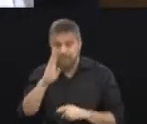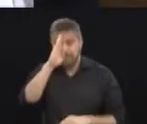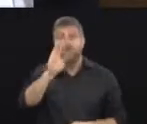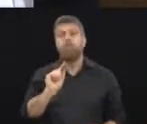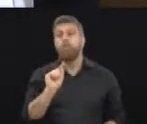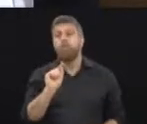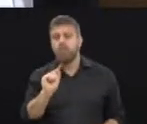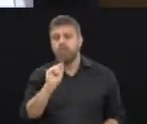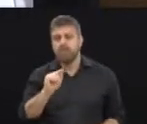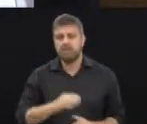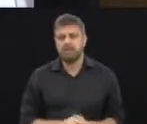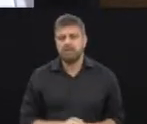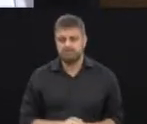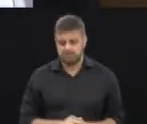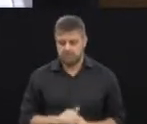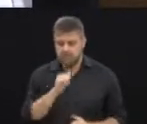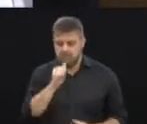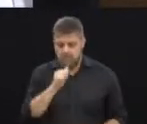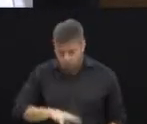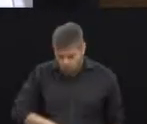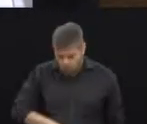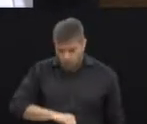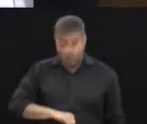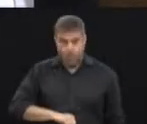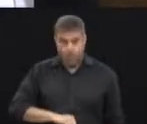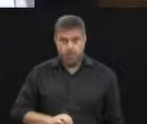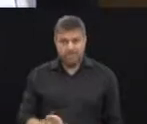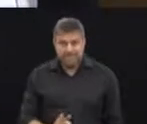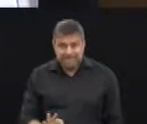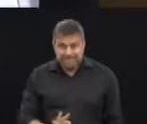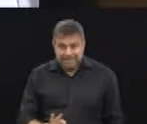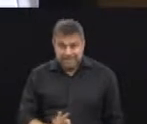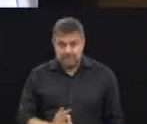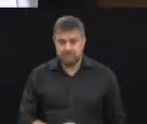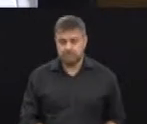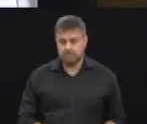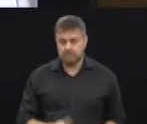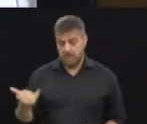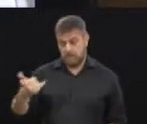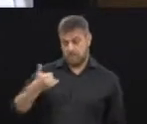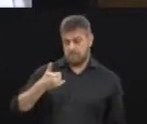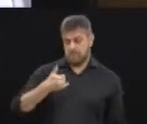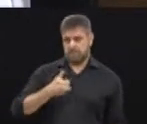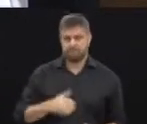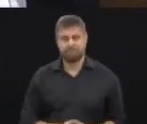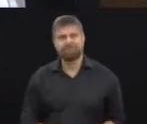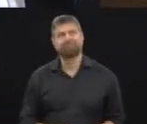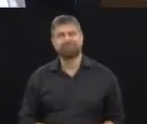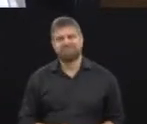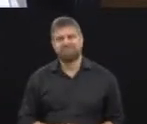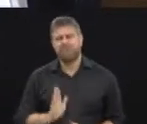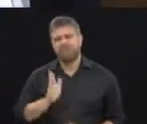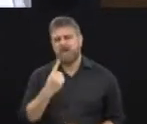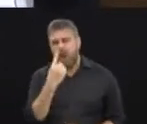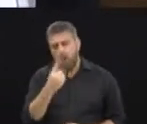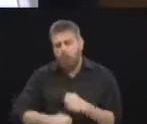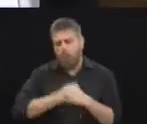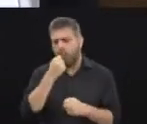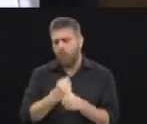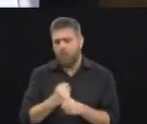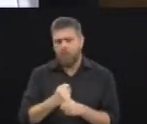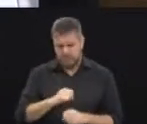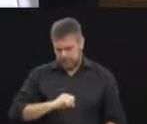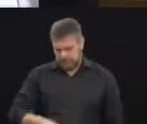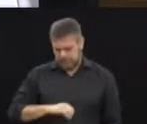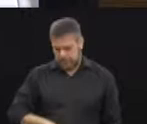principalmente a falta da menstruação. Ela vai chegar para mim e vai falar assim, olha, tem mais de 1 ano que eu